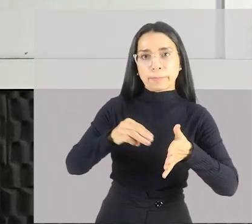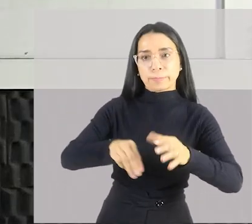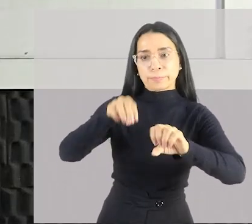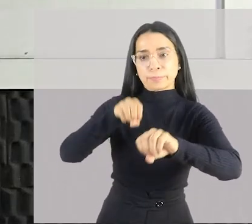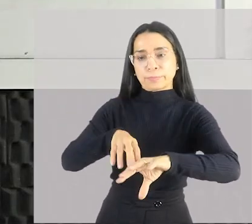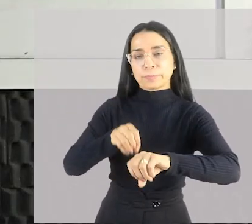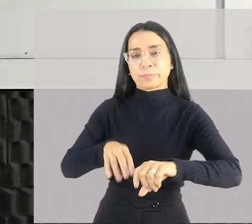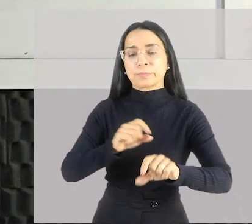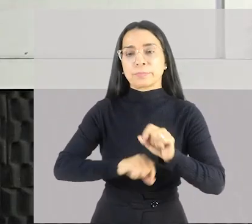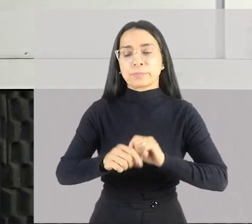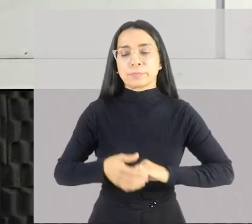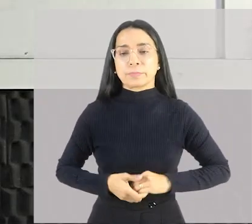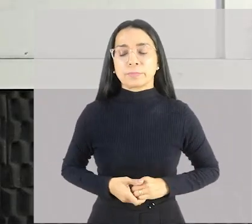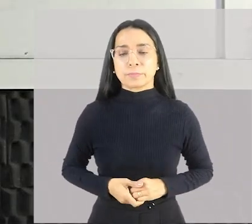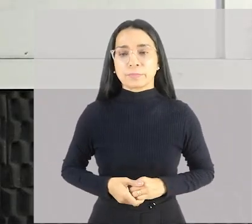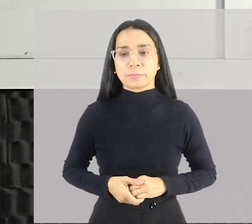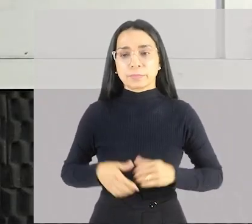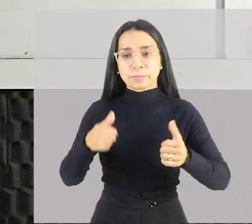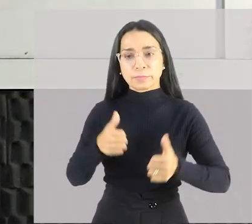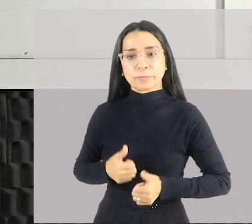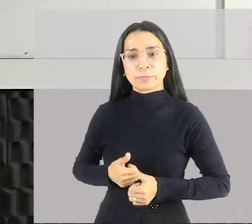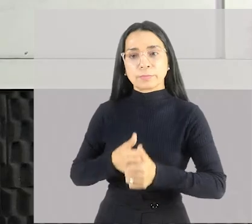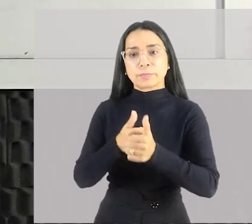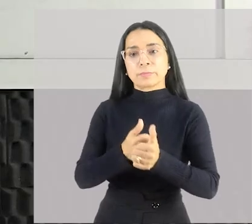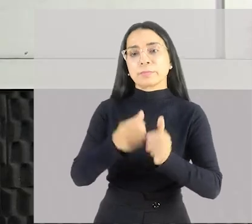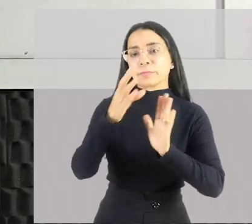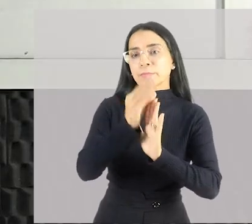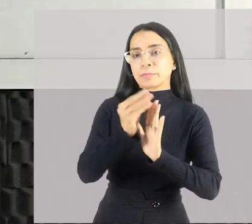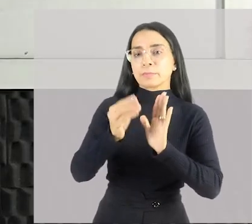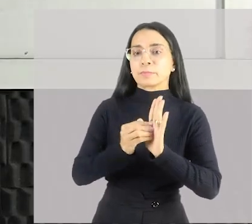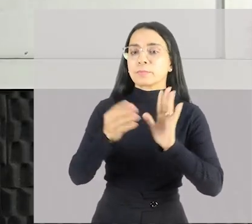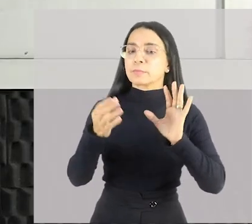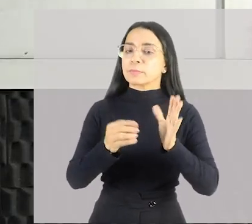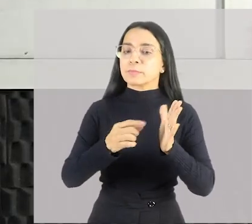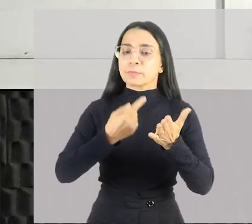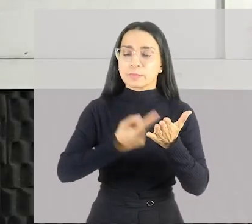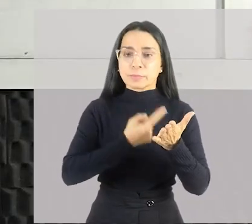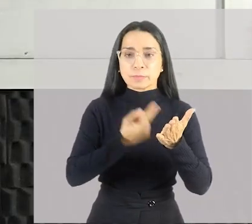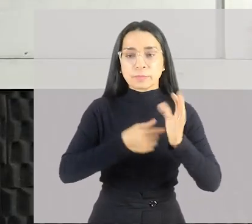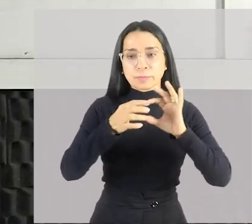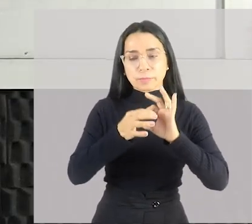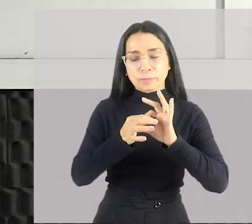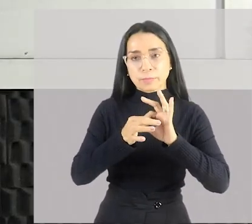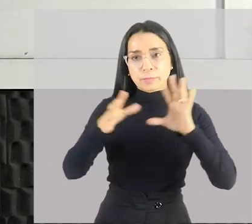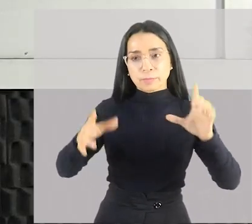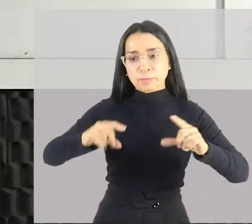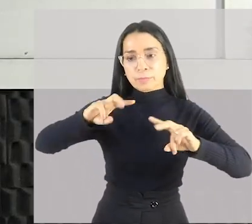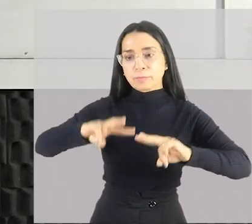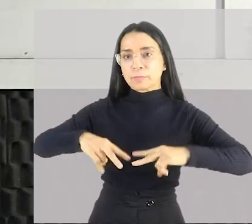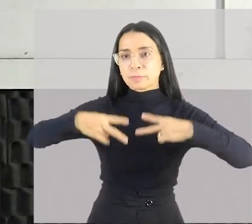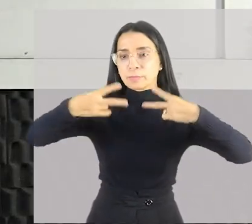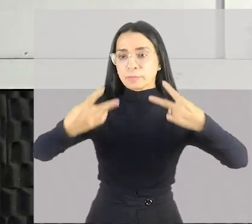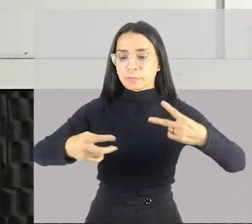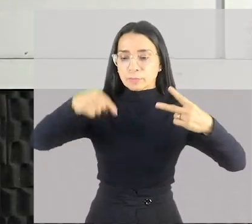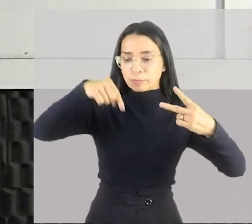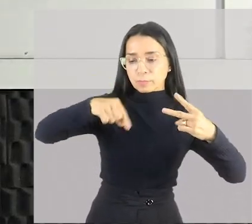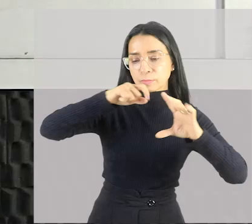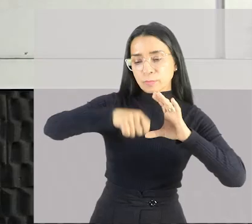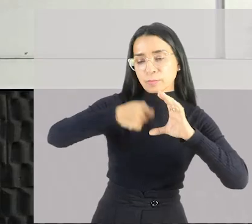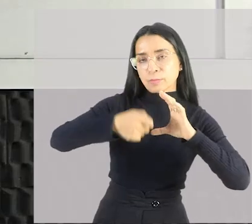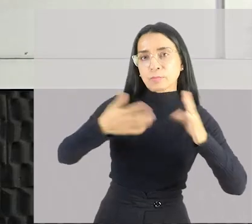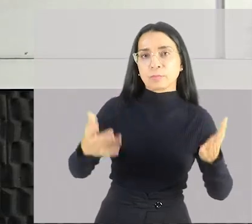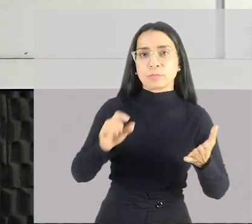Estadual de Educação tá acompanhe aí com o material está disponível aí no link desse vídeo certo o tema